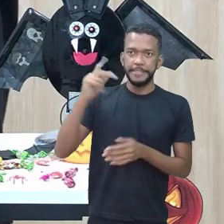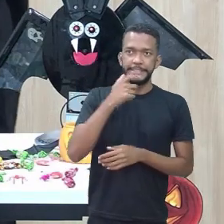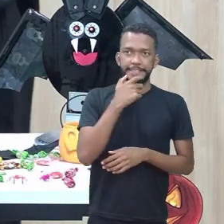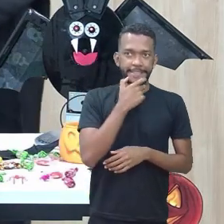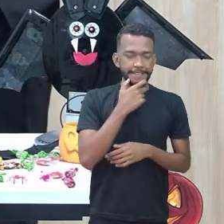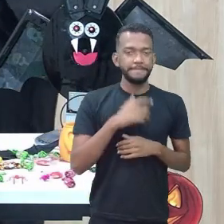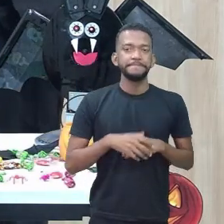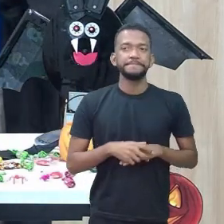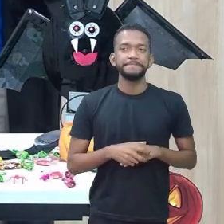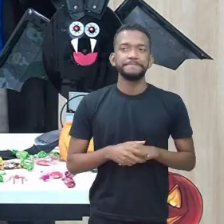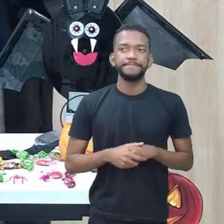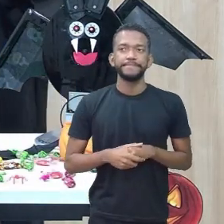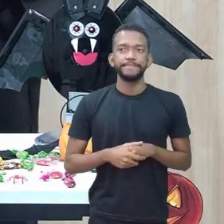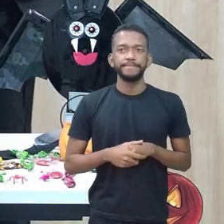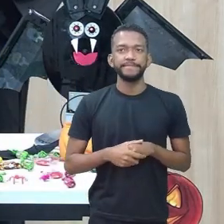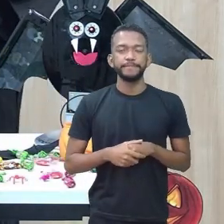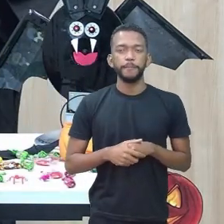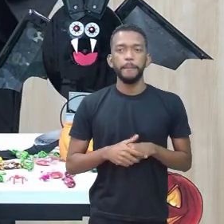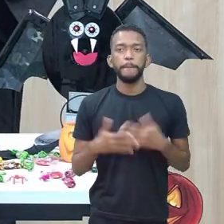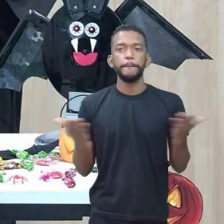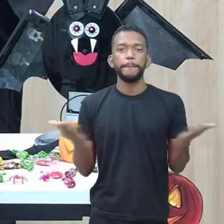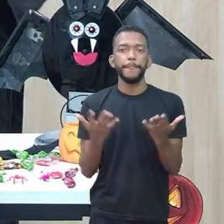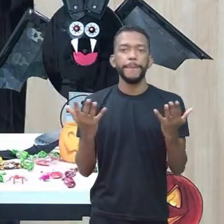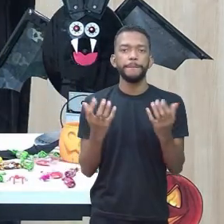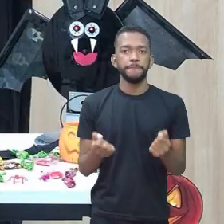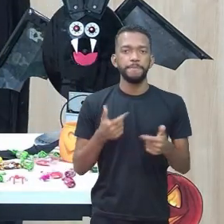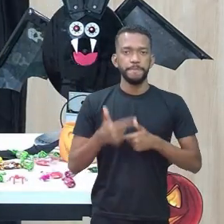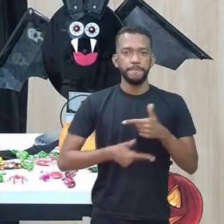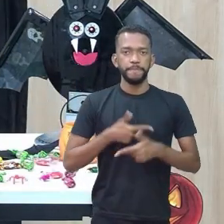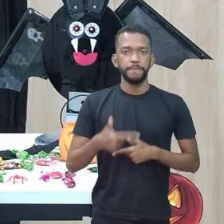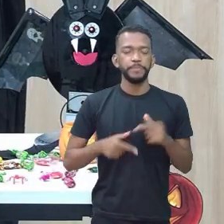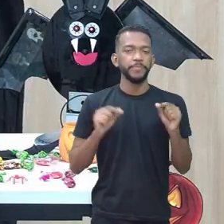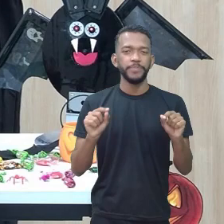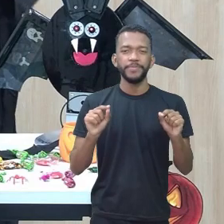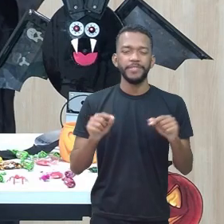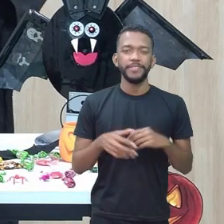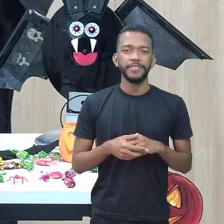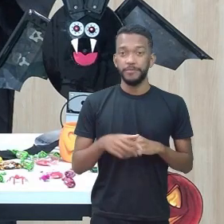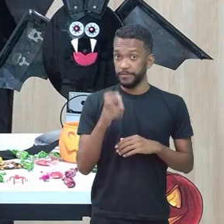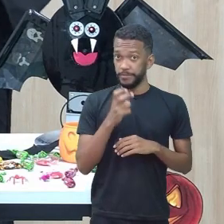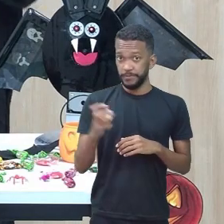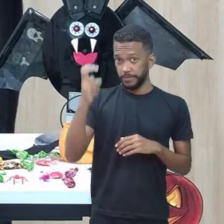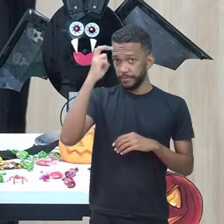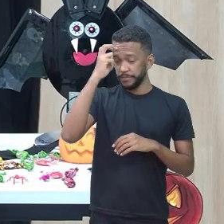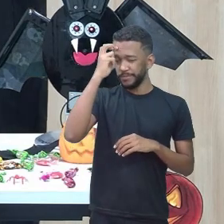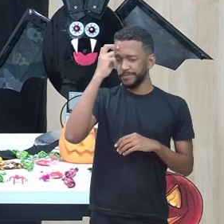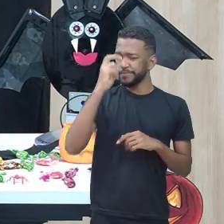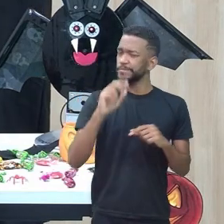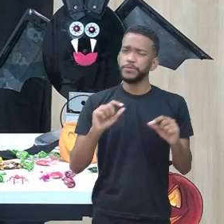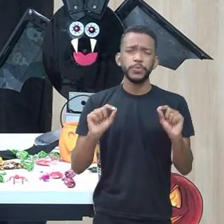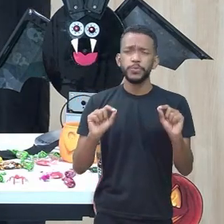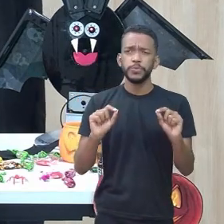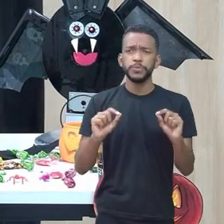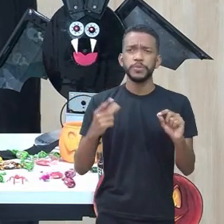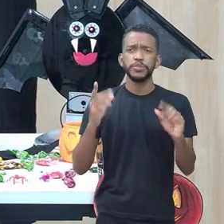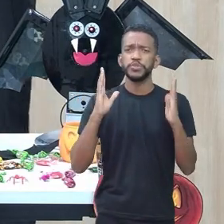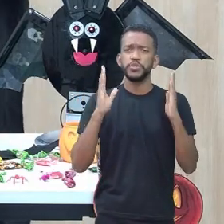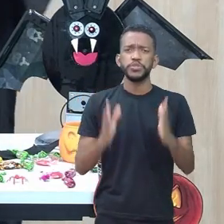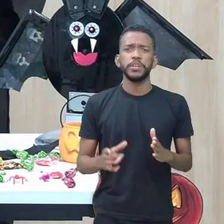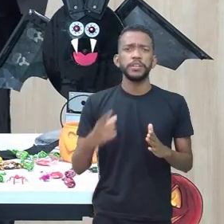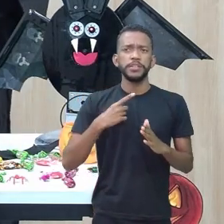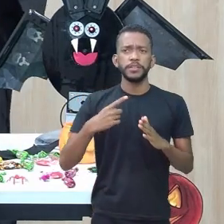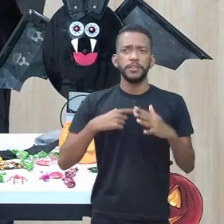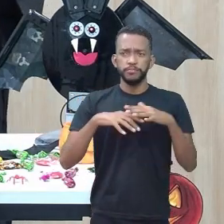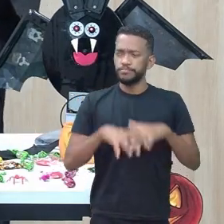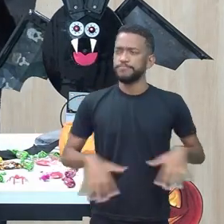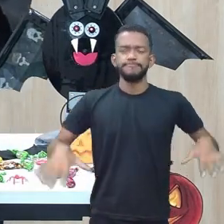gente vai fazer? A gente vai trabalhar uma cultura que perpassa aquilo que a gente